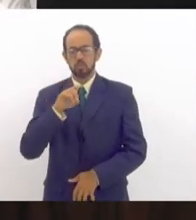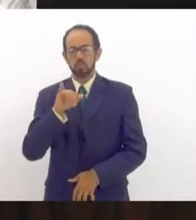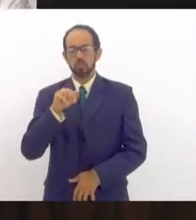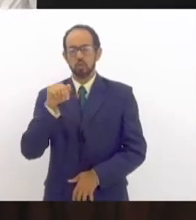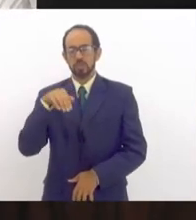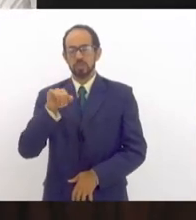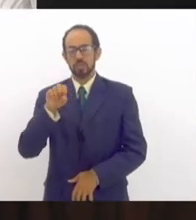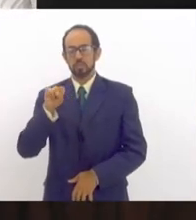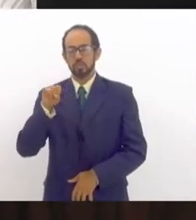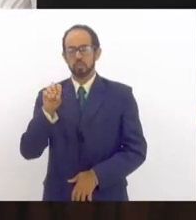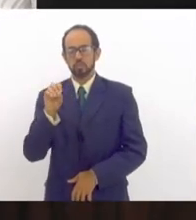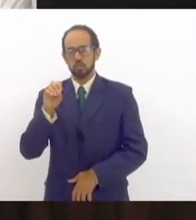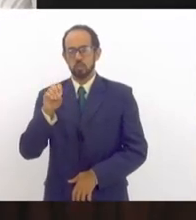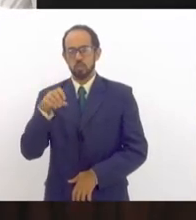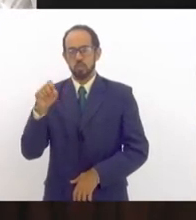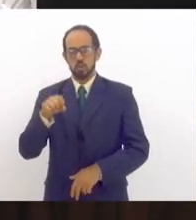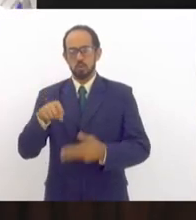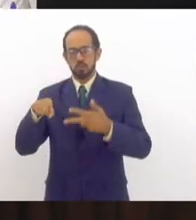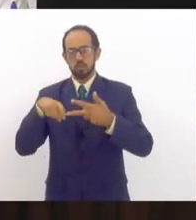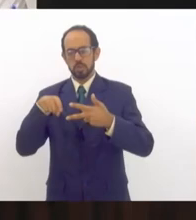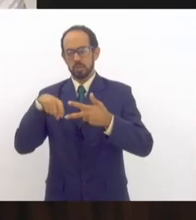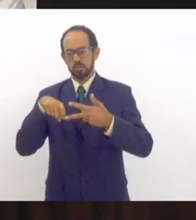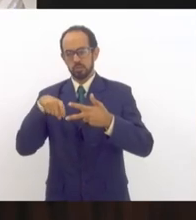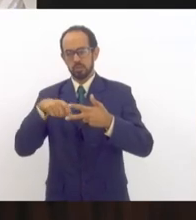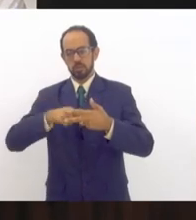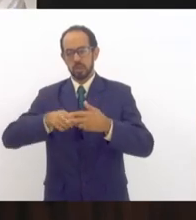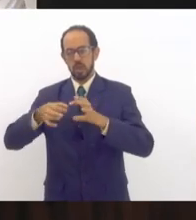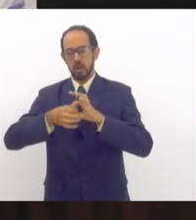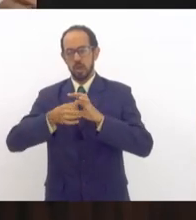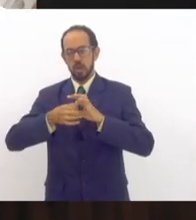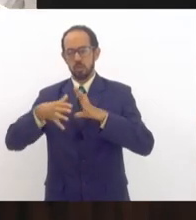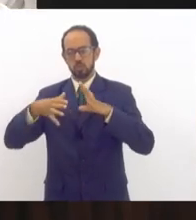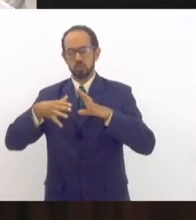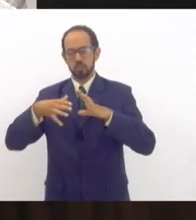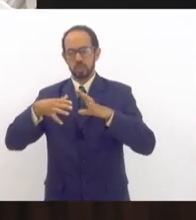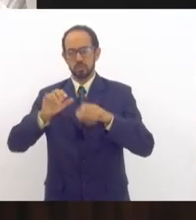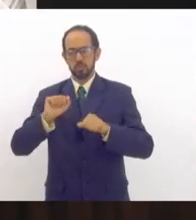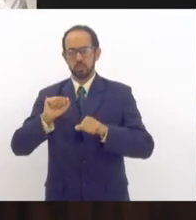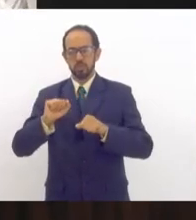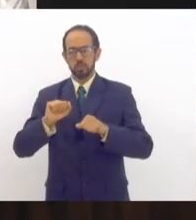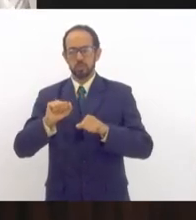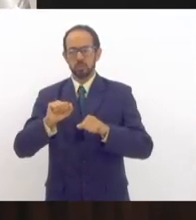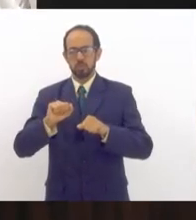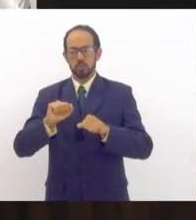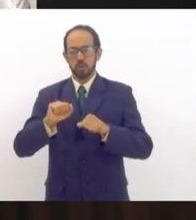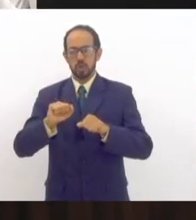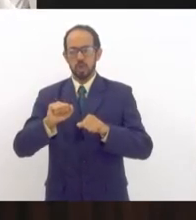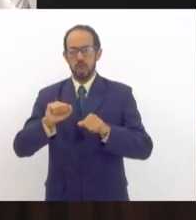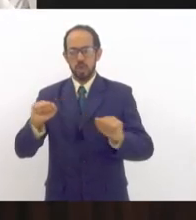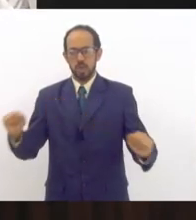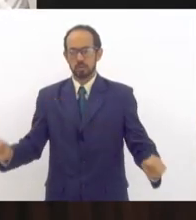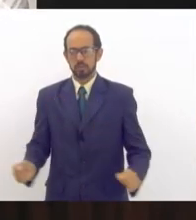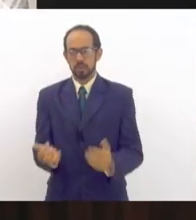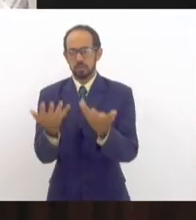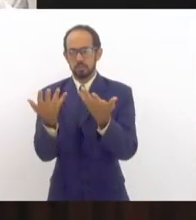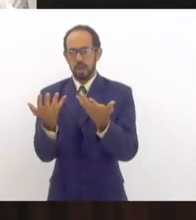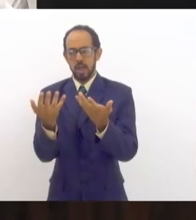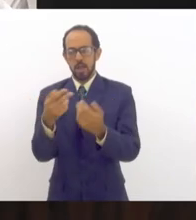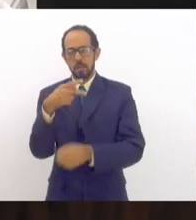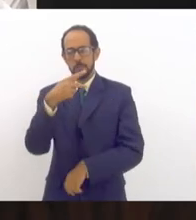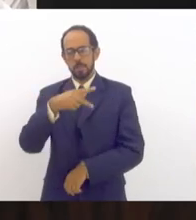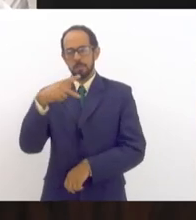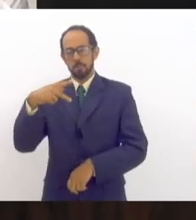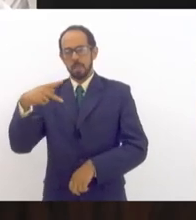Lins que fica o poder executivo autorizar a Celebrar parceria público